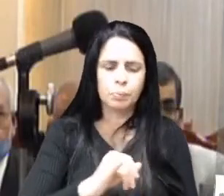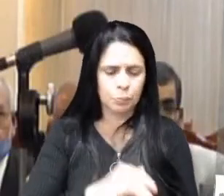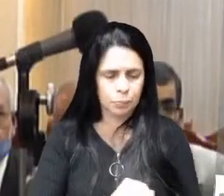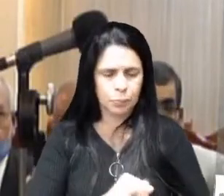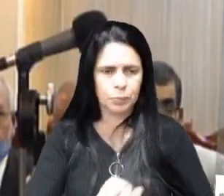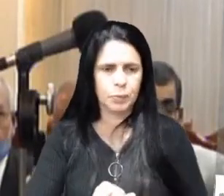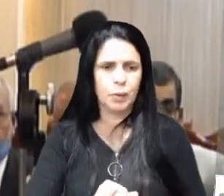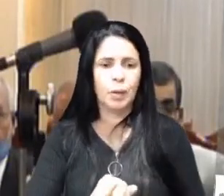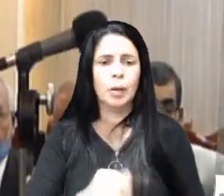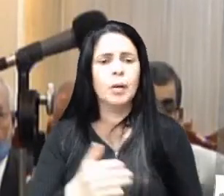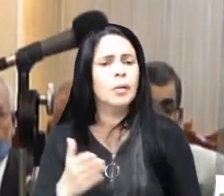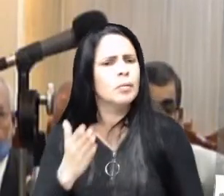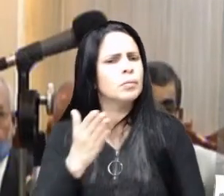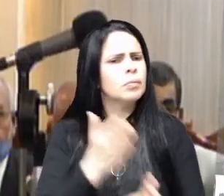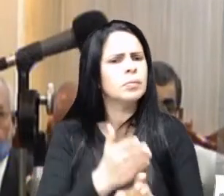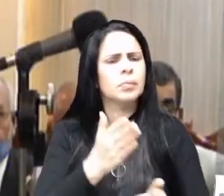elas,